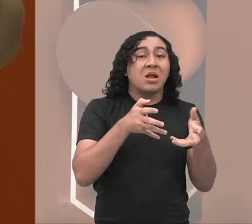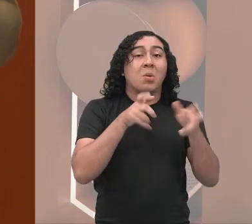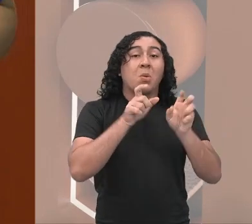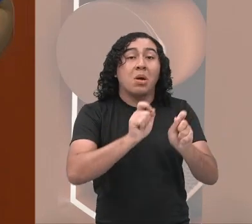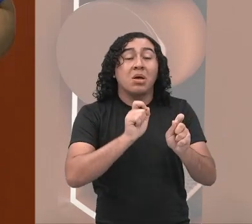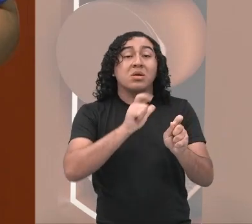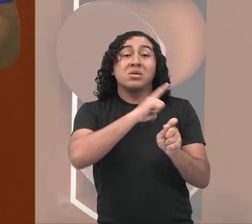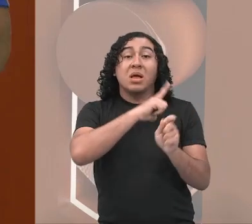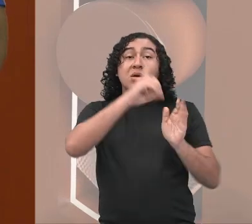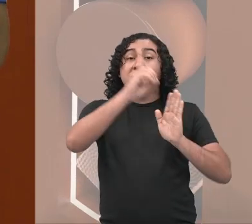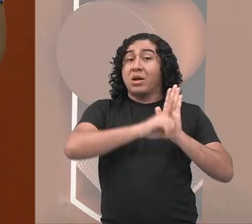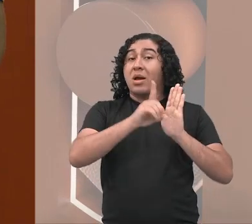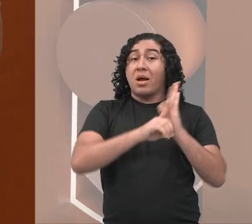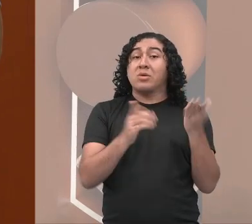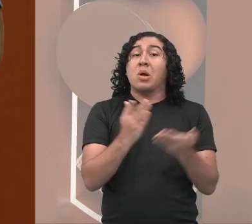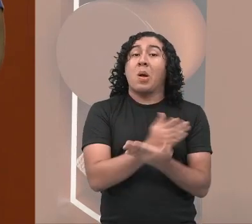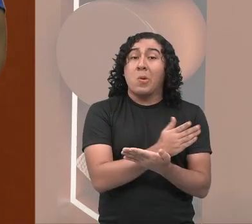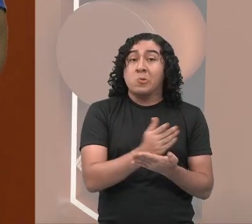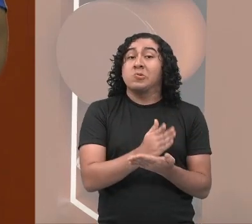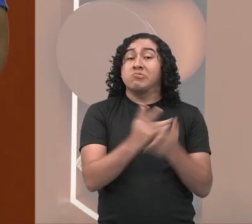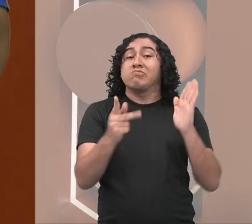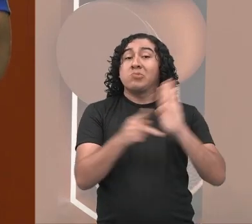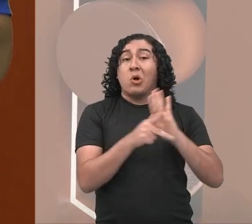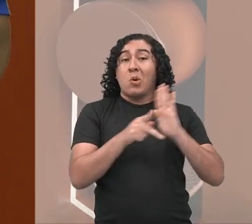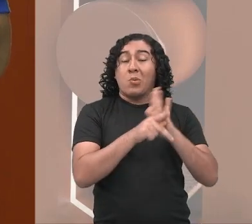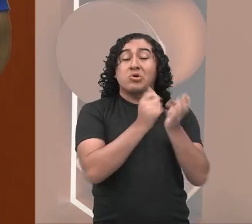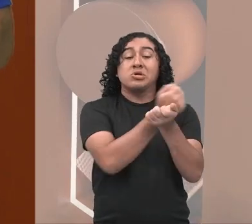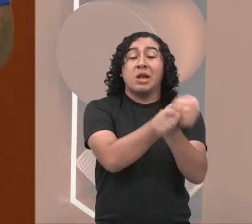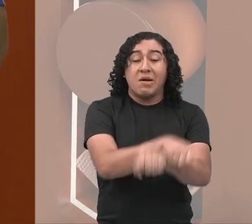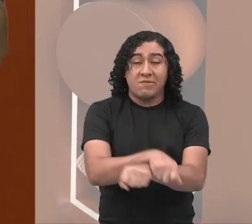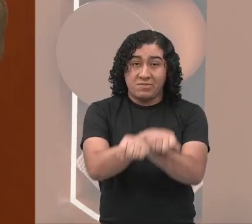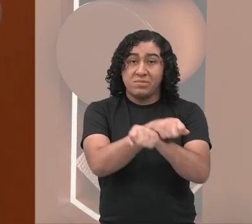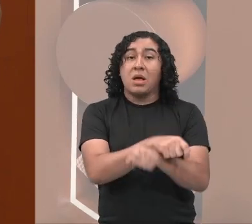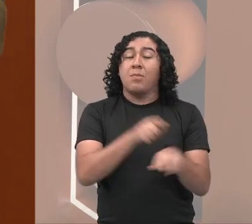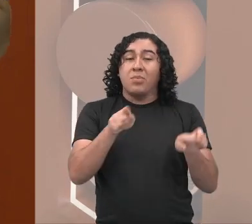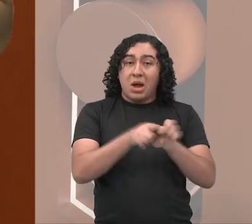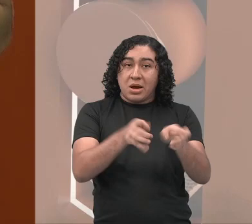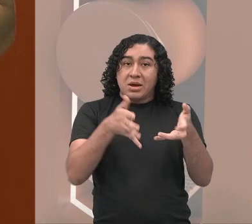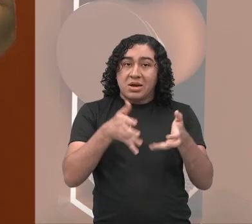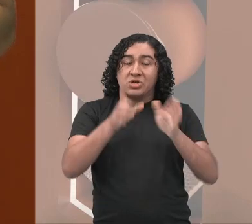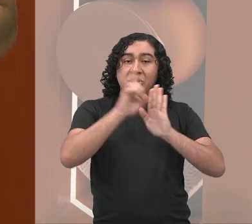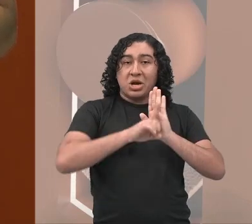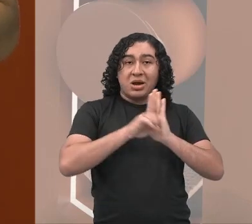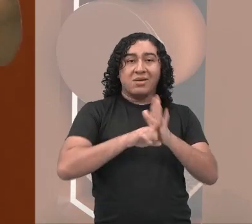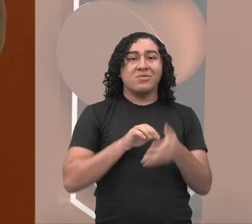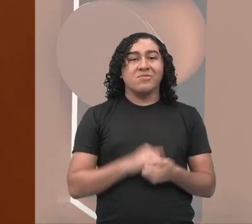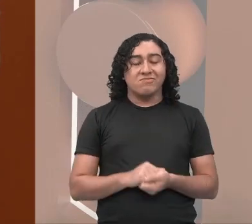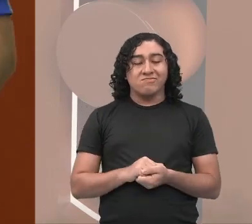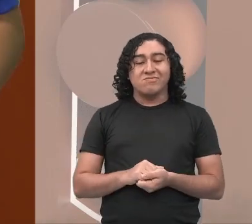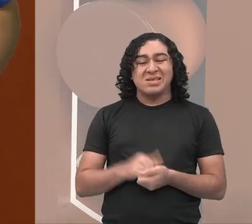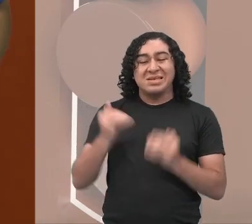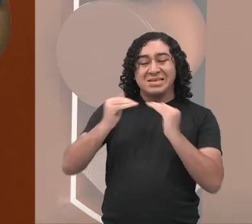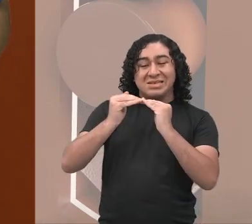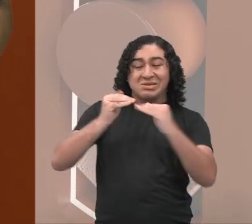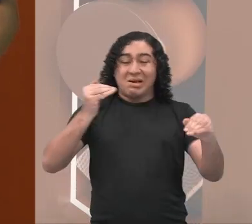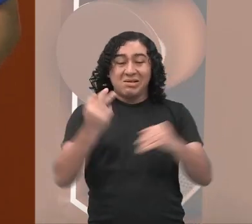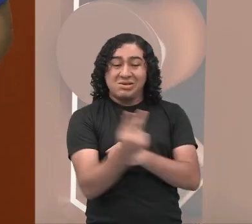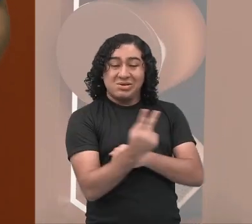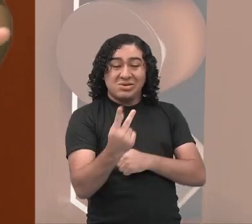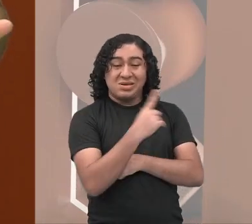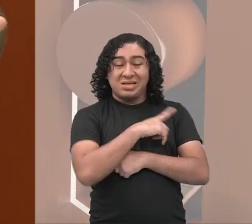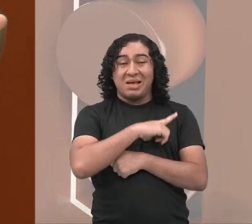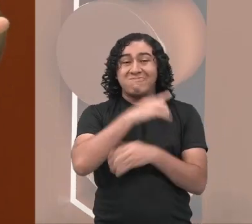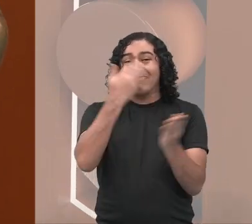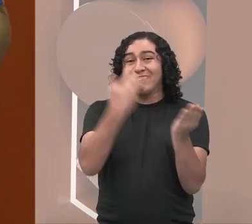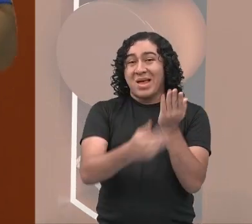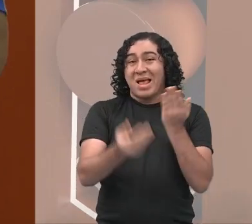alguns direitos, entre eles próprios escravizados. Esse choque de ideias acabou enfraquecendo o movimento e